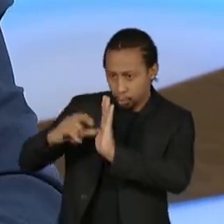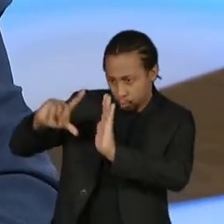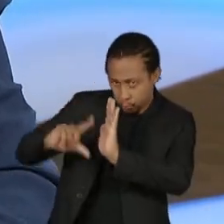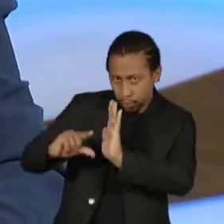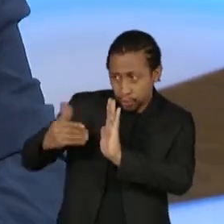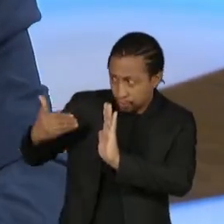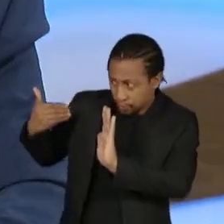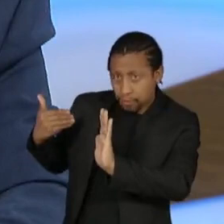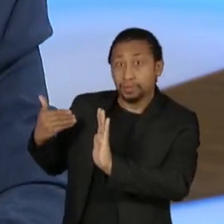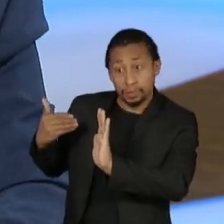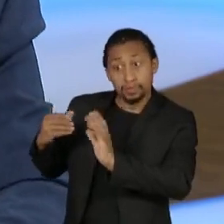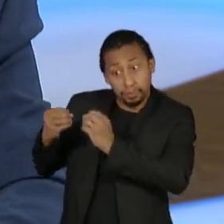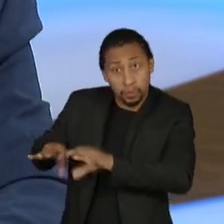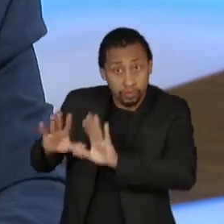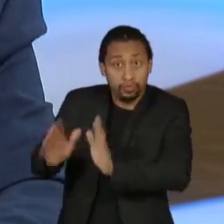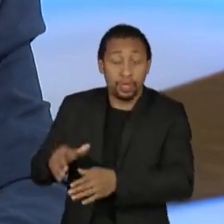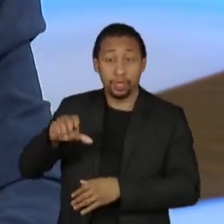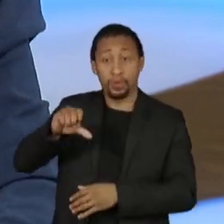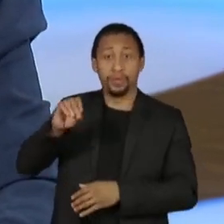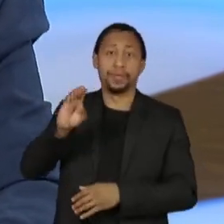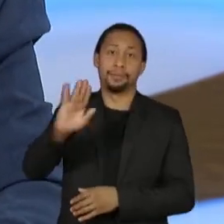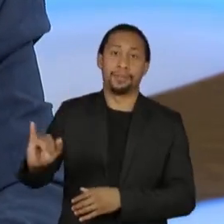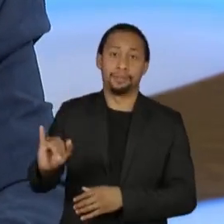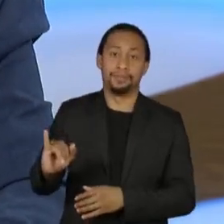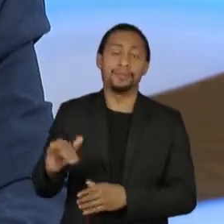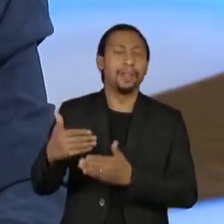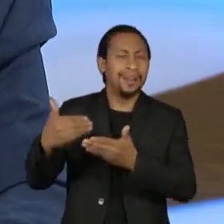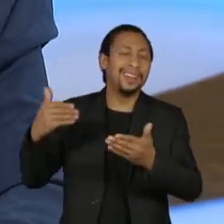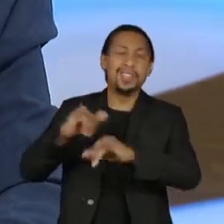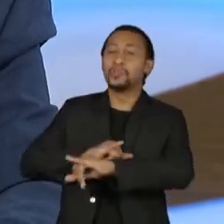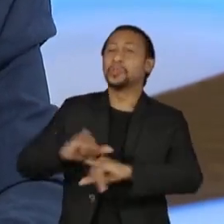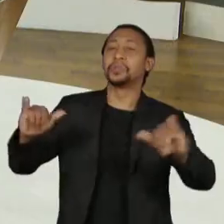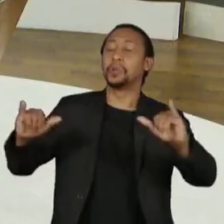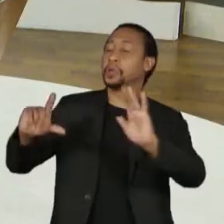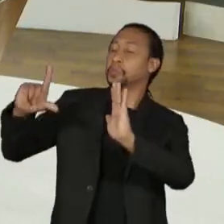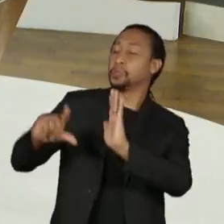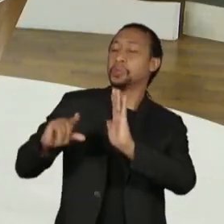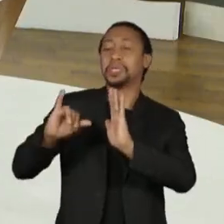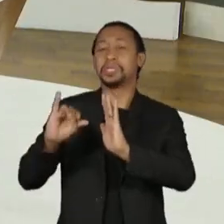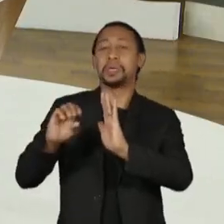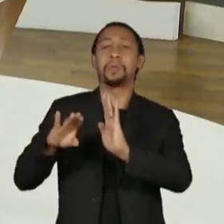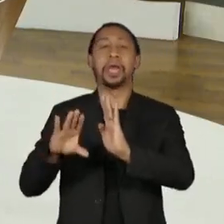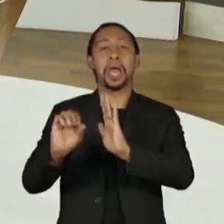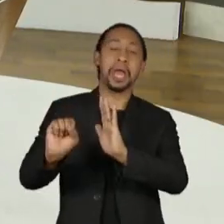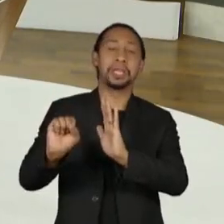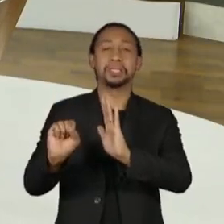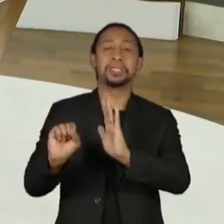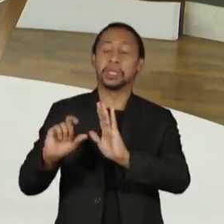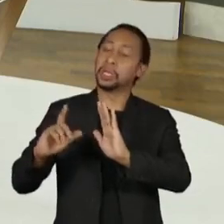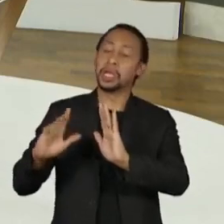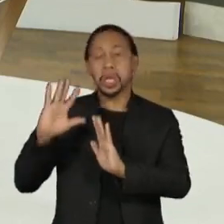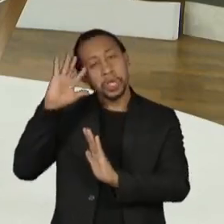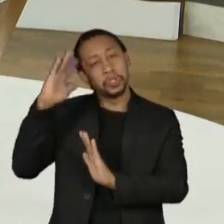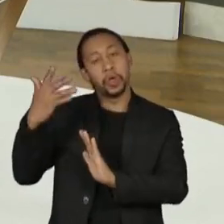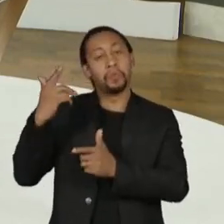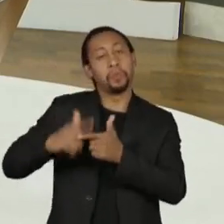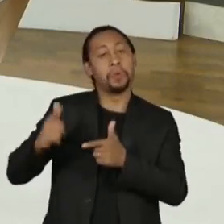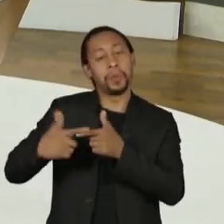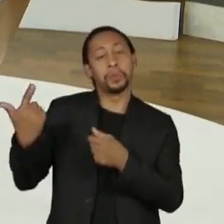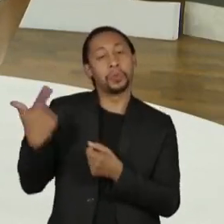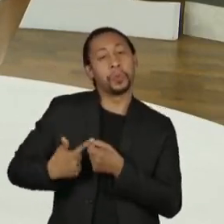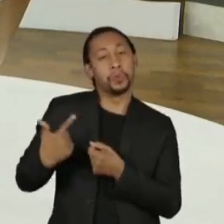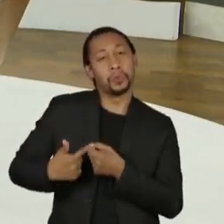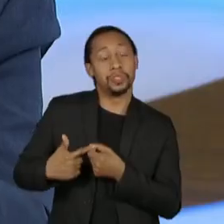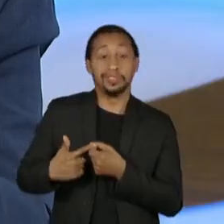estabilização, se tirou dizendo que ia resolver o problema do aumento dos combustíveis, enganaram os caminhoneiros, tá certo? E